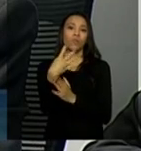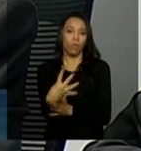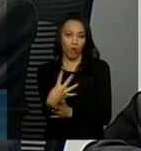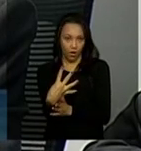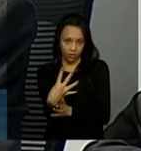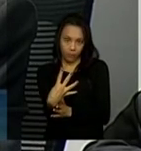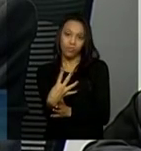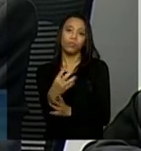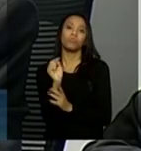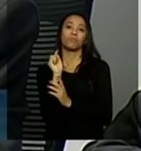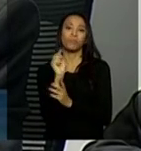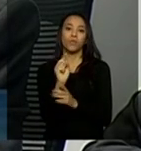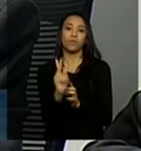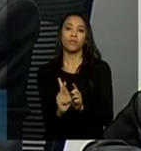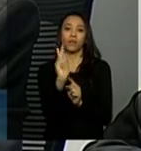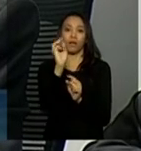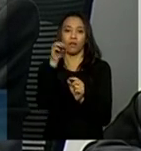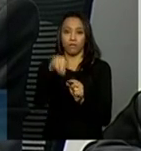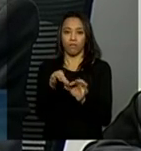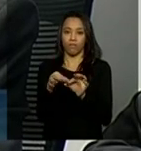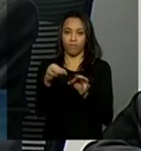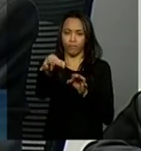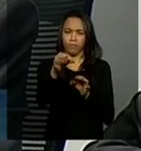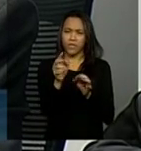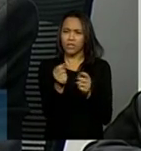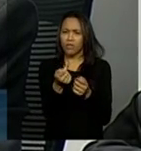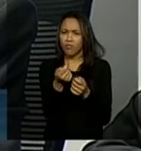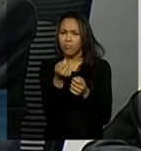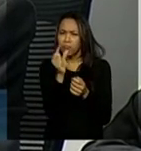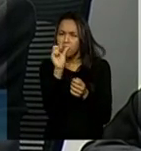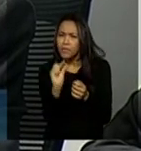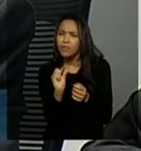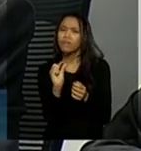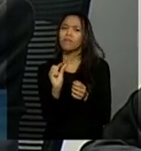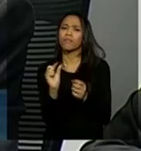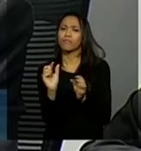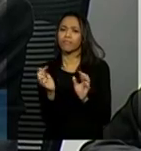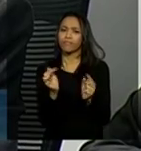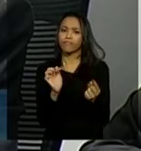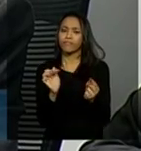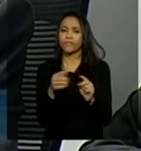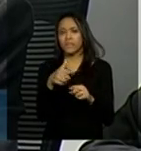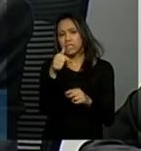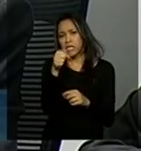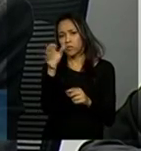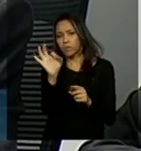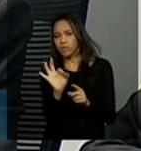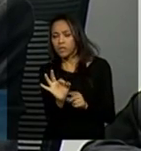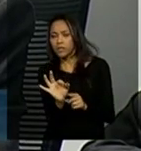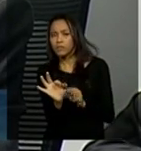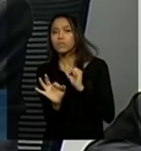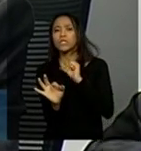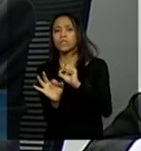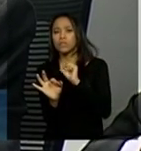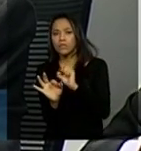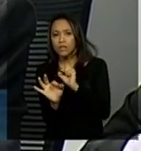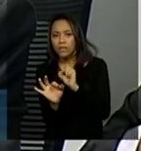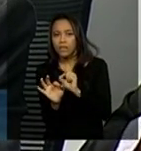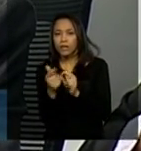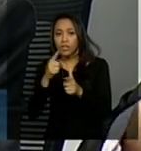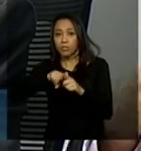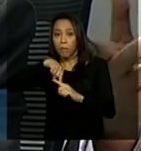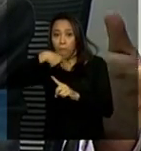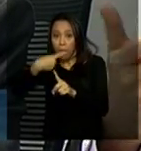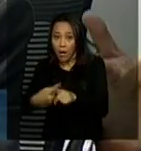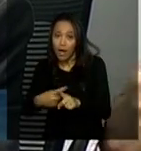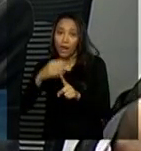24.593 quilômetros quadrados. E valores pequenos das demais classes. 7% da demais classes e